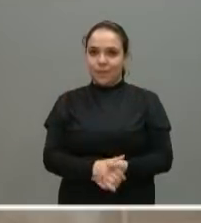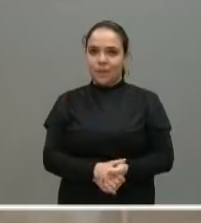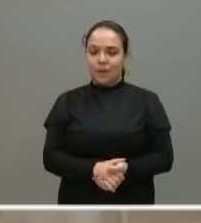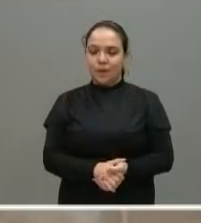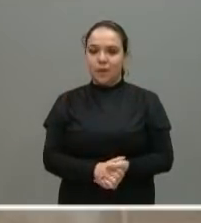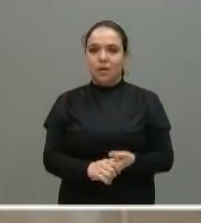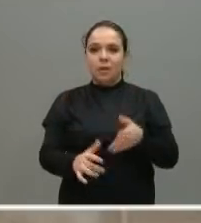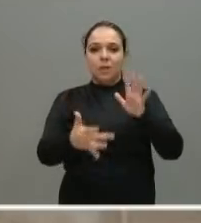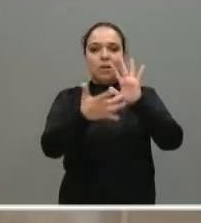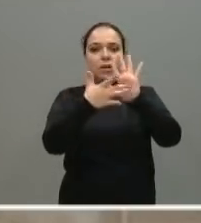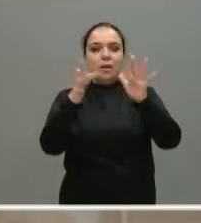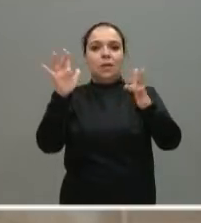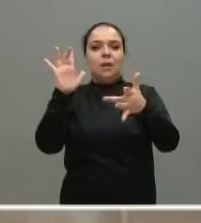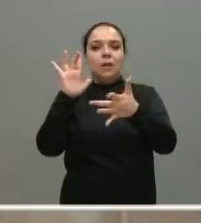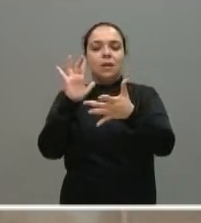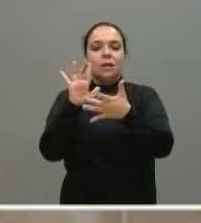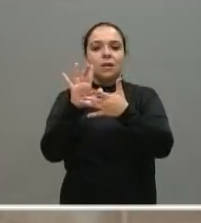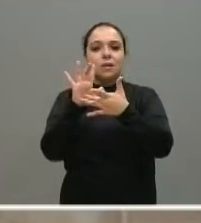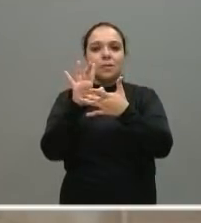Jesus